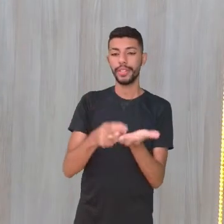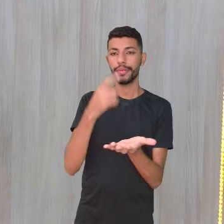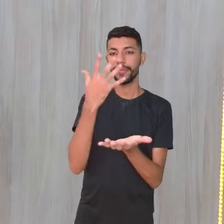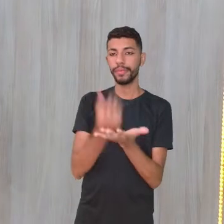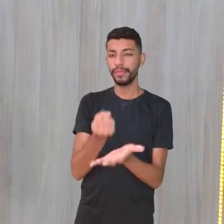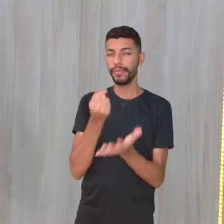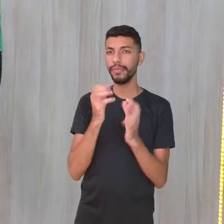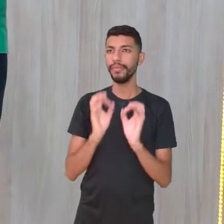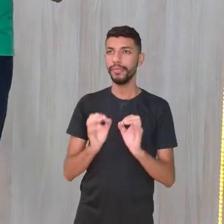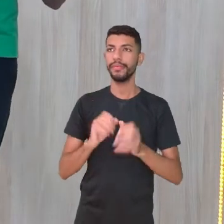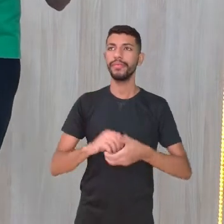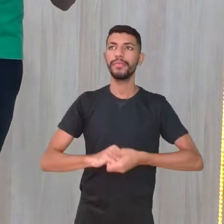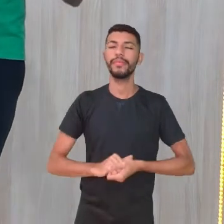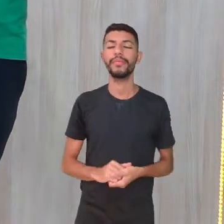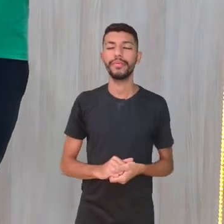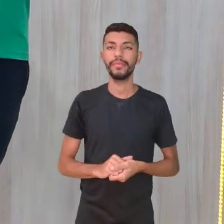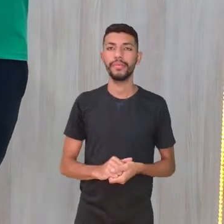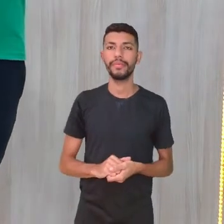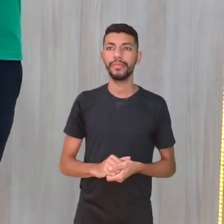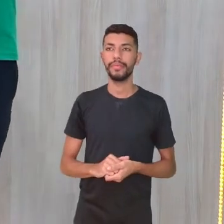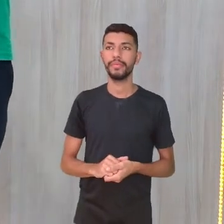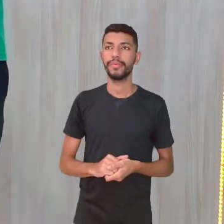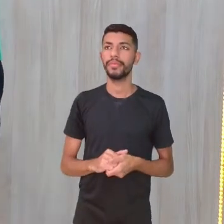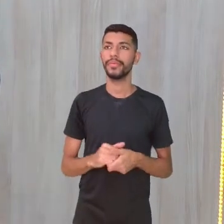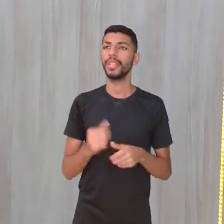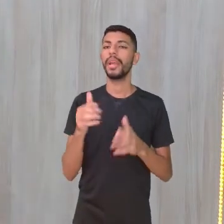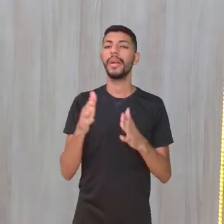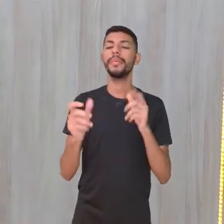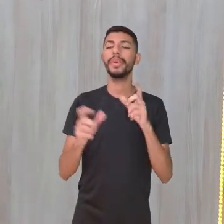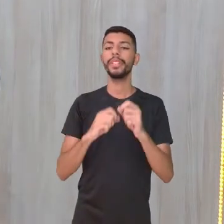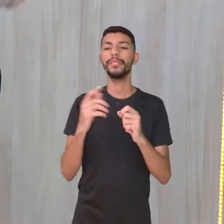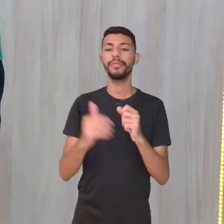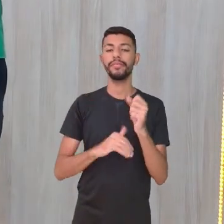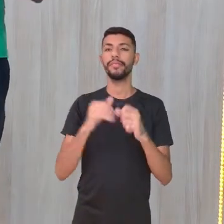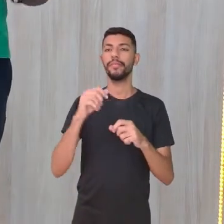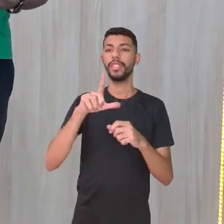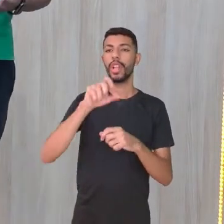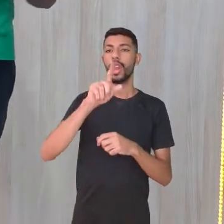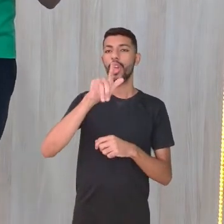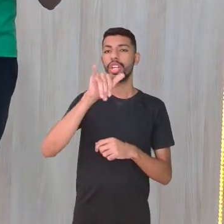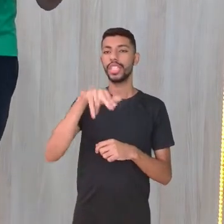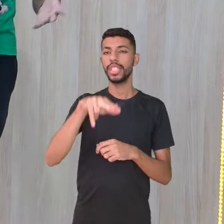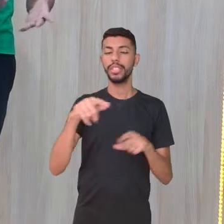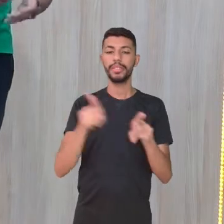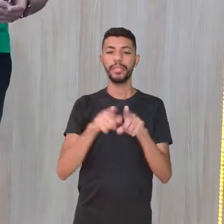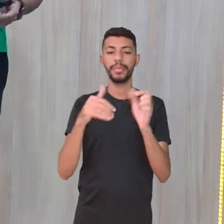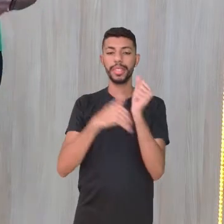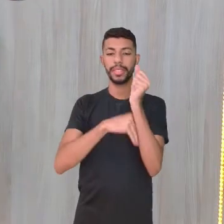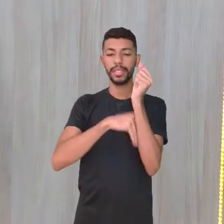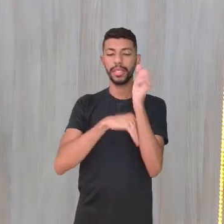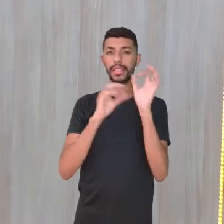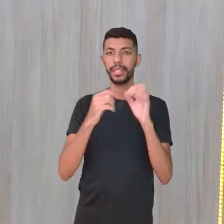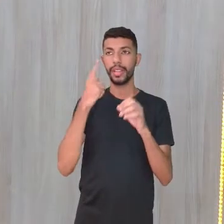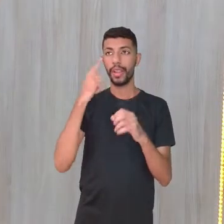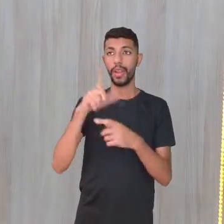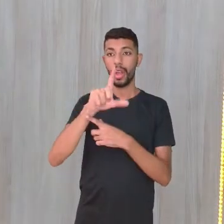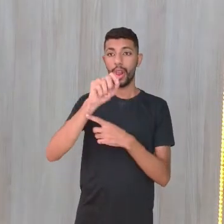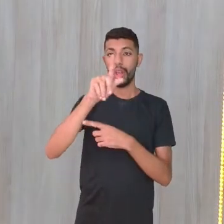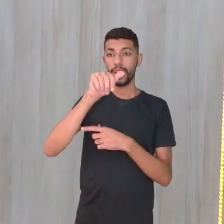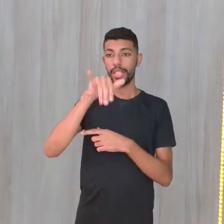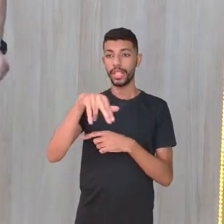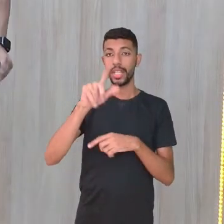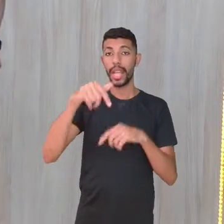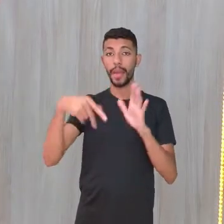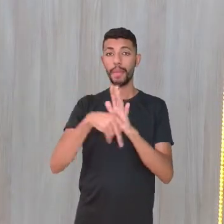aplicativo. Quando você fizer o download, vai pedir o login e a senha. O login é a sua matrícula e a senha são